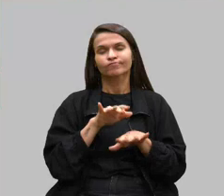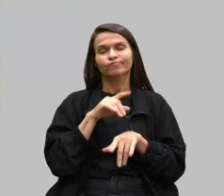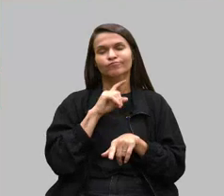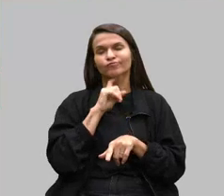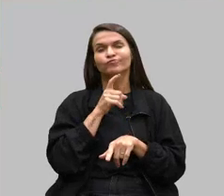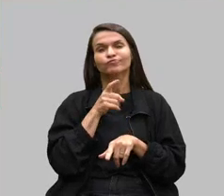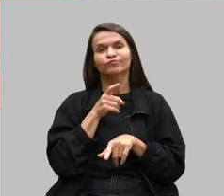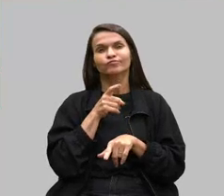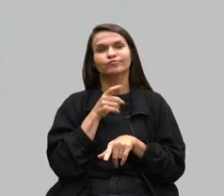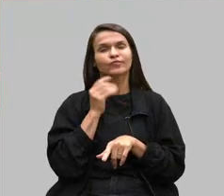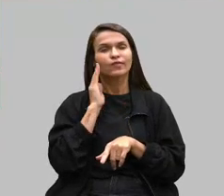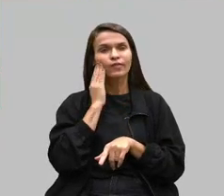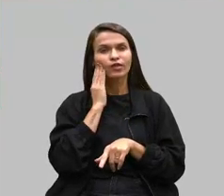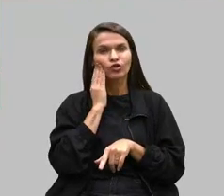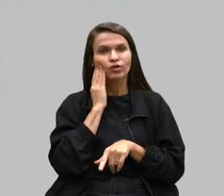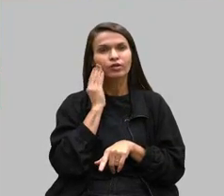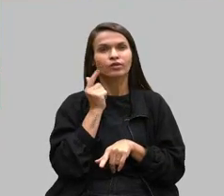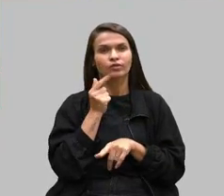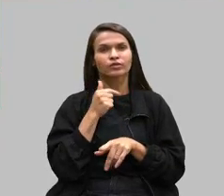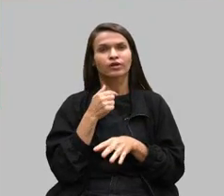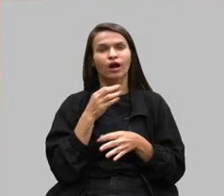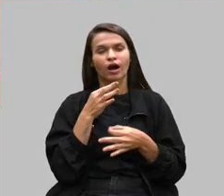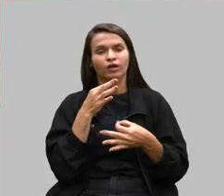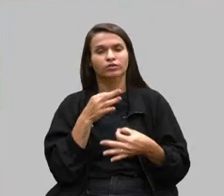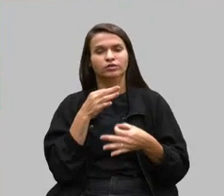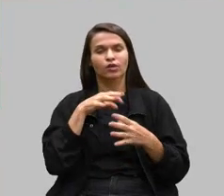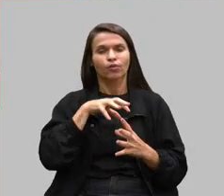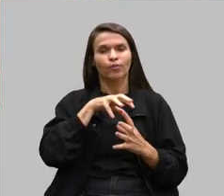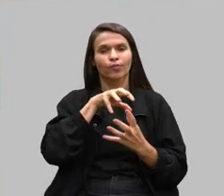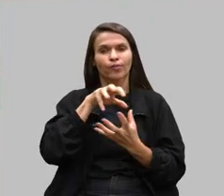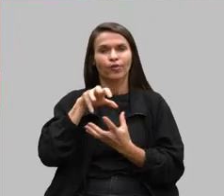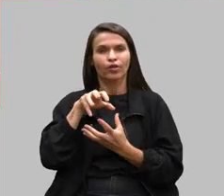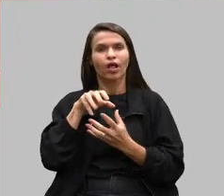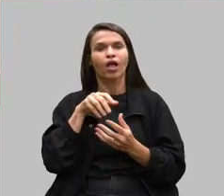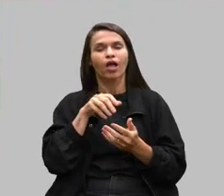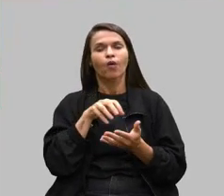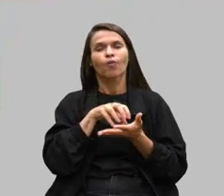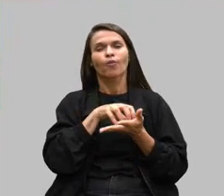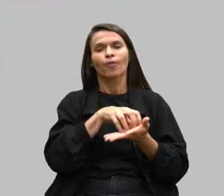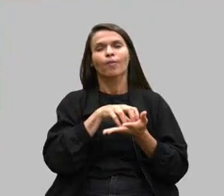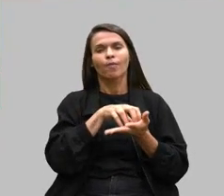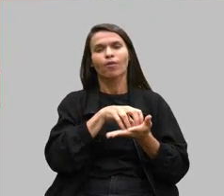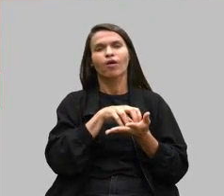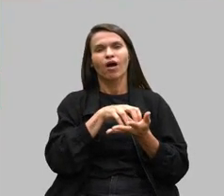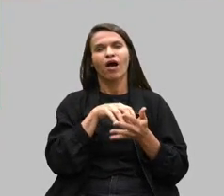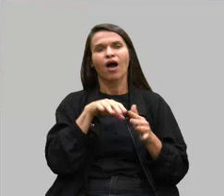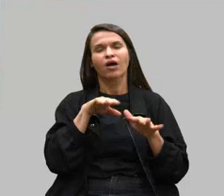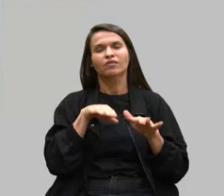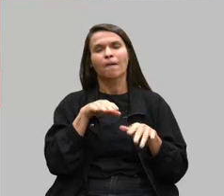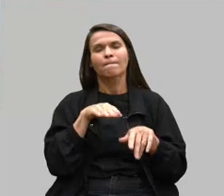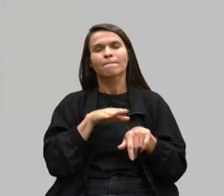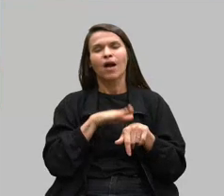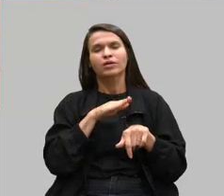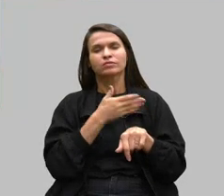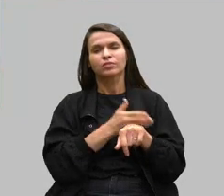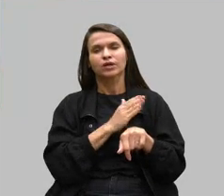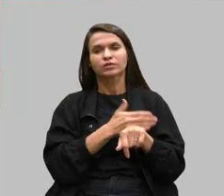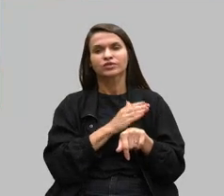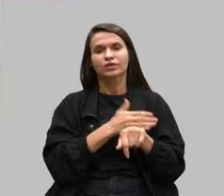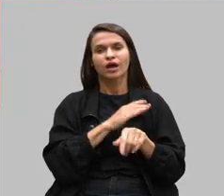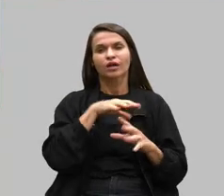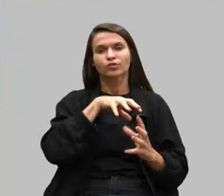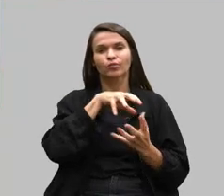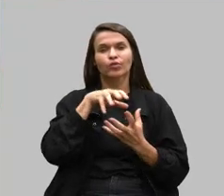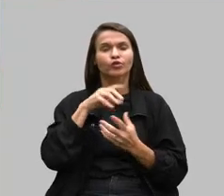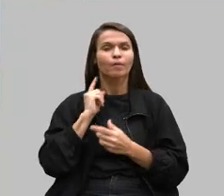entender se isso dá tão certo no mundo se é o transporte talvez mais praticado no mundo né E que minas